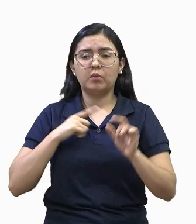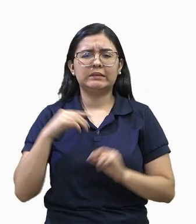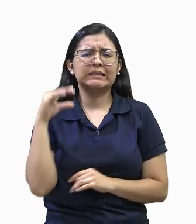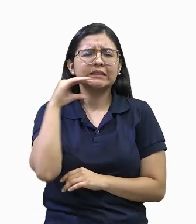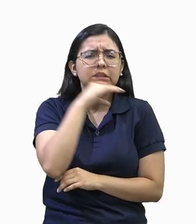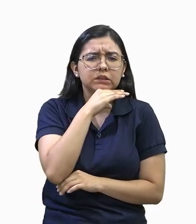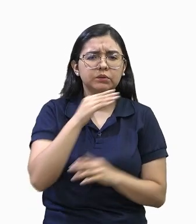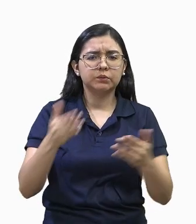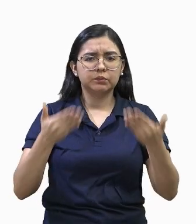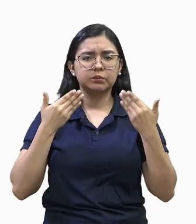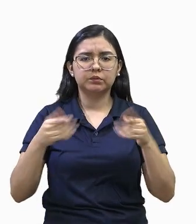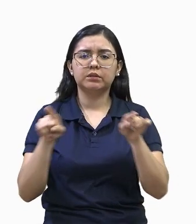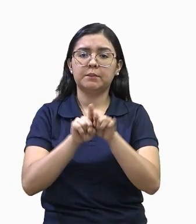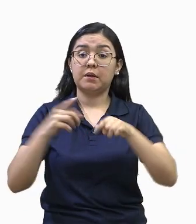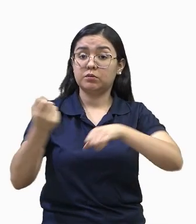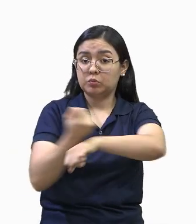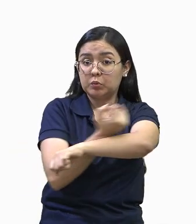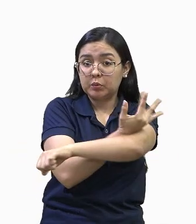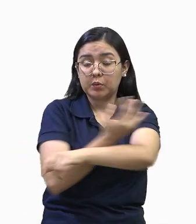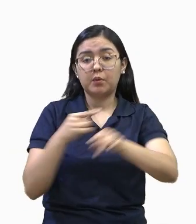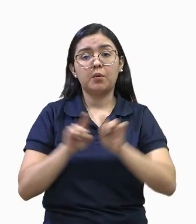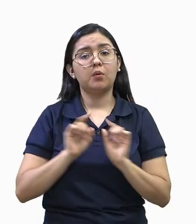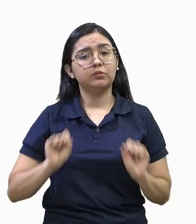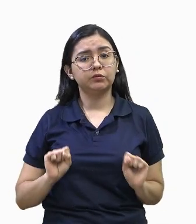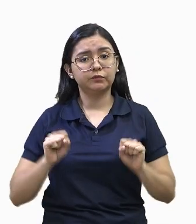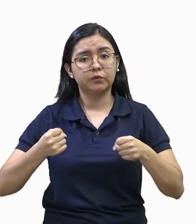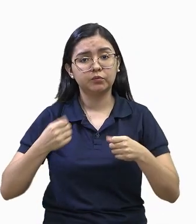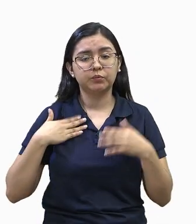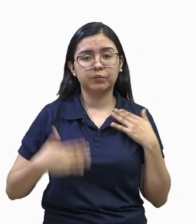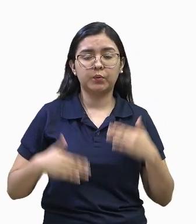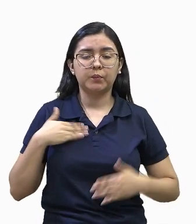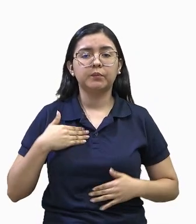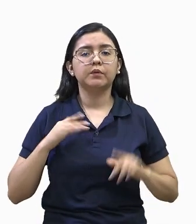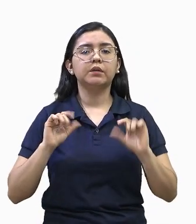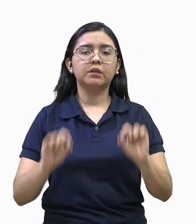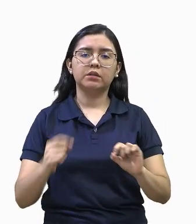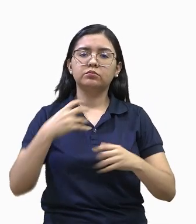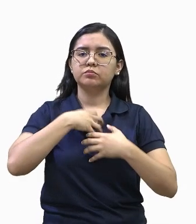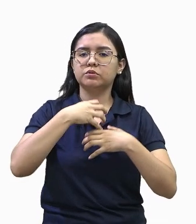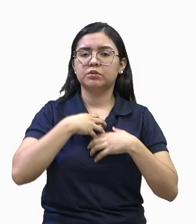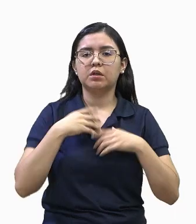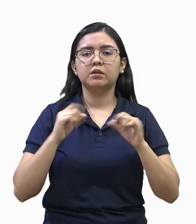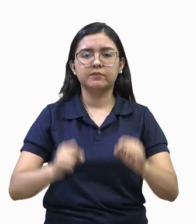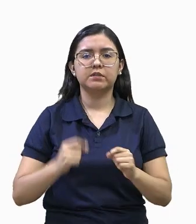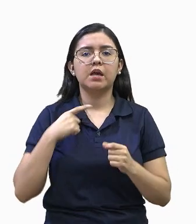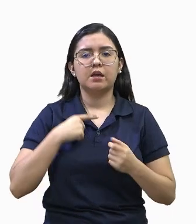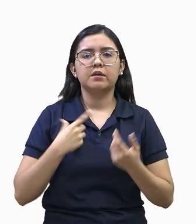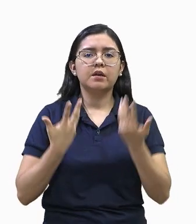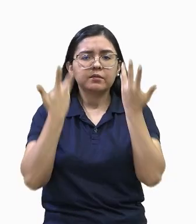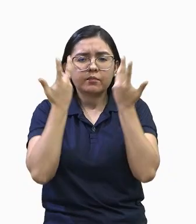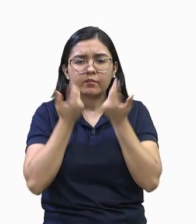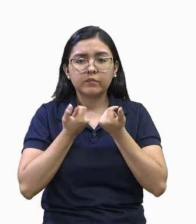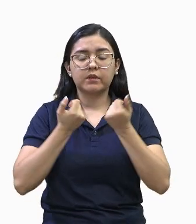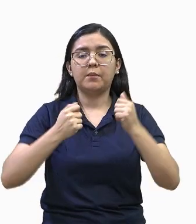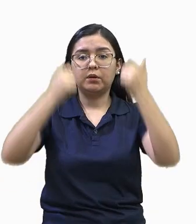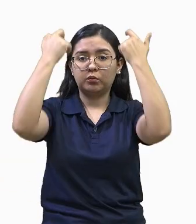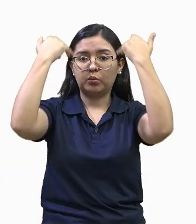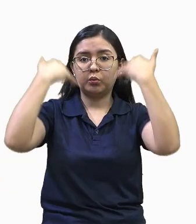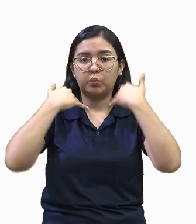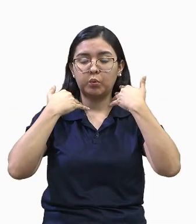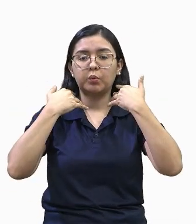excessivo, emoção intensa ou esforço físico. Os sinais incluem pele pálida, suor